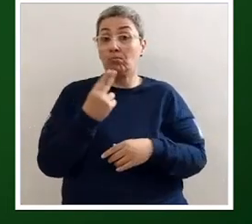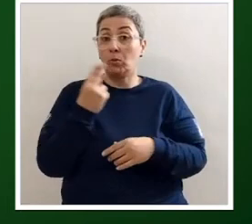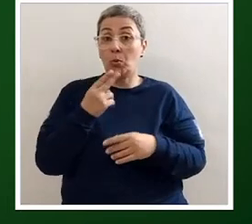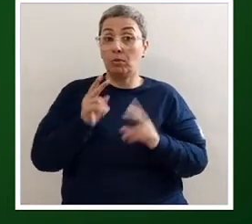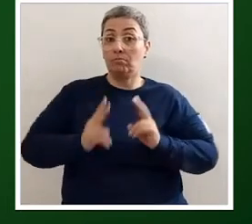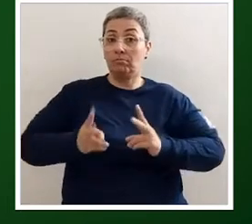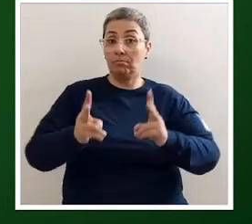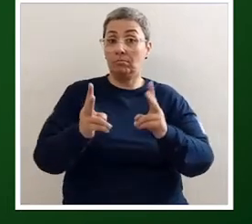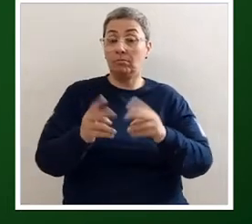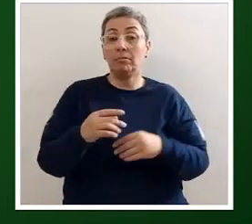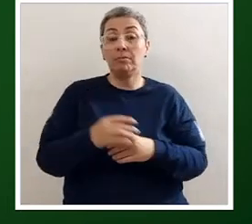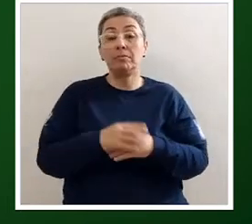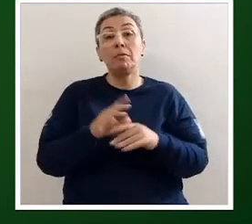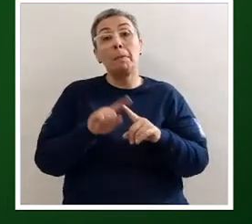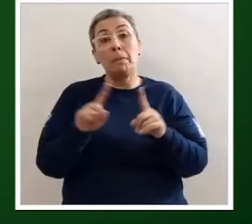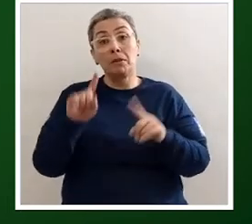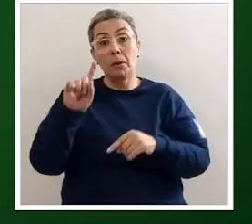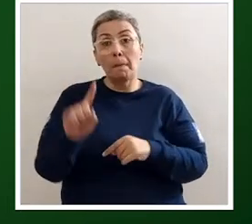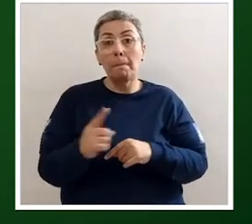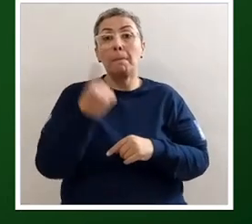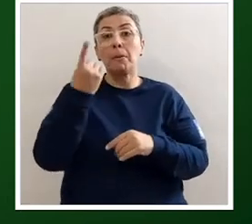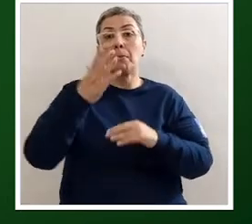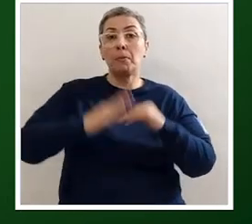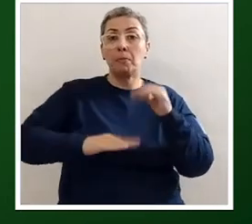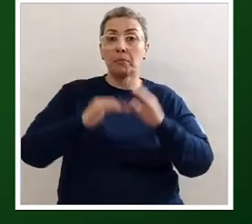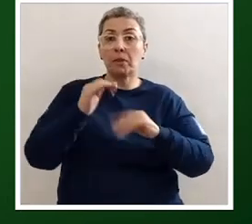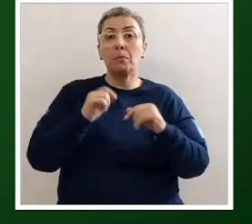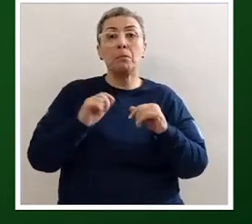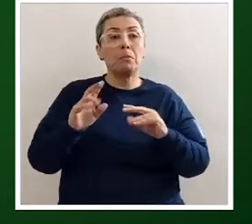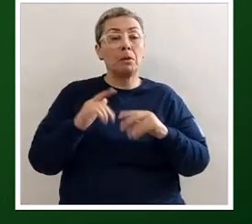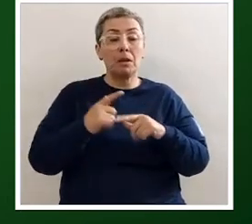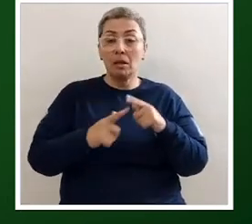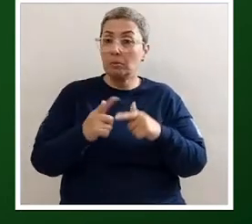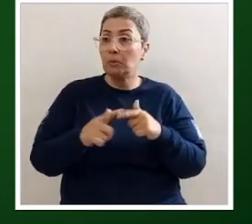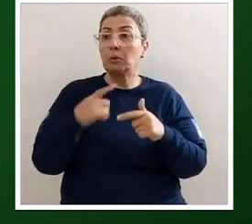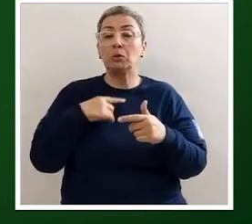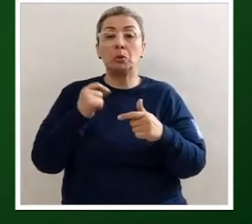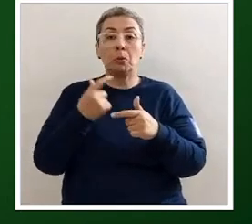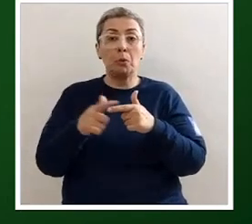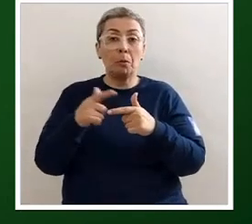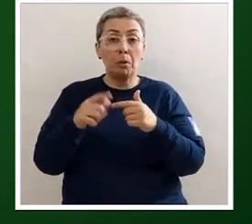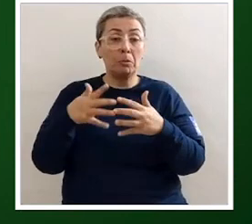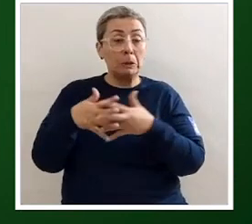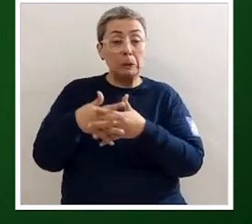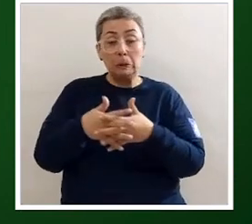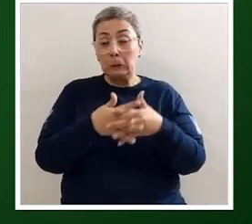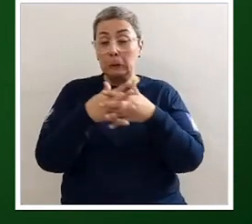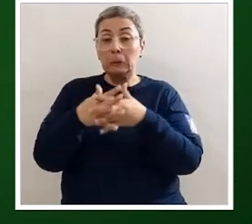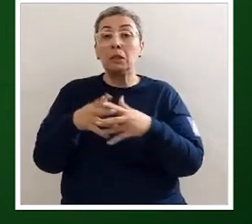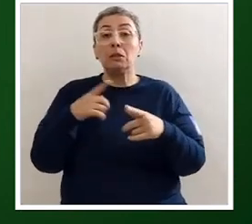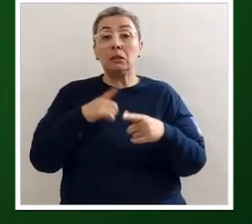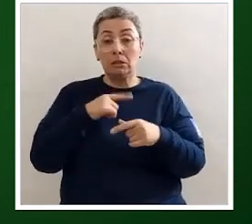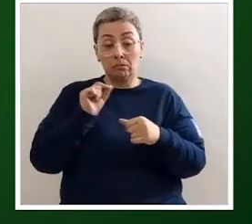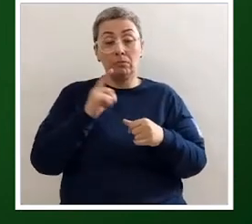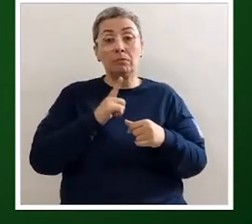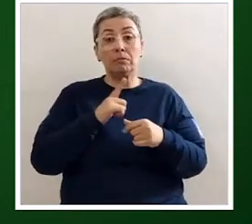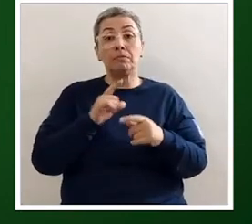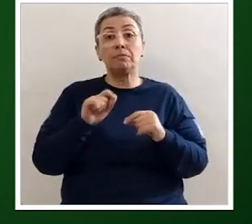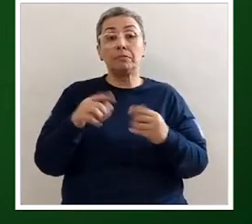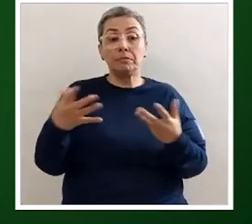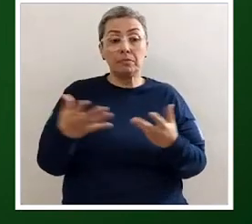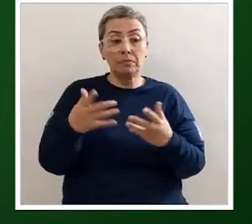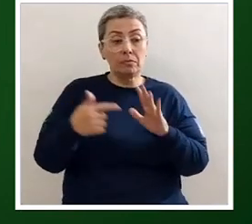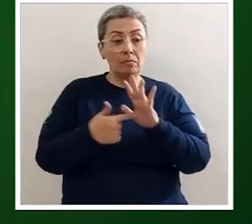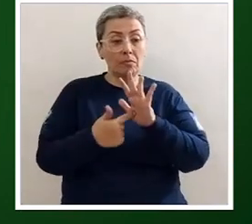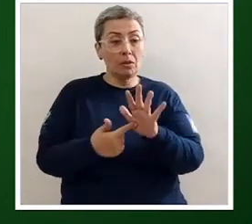dar continuidade mas foi a primeira ação mesmo com todo este ano conturbado que nós fizemos aqui